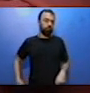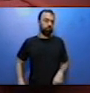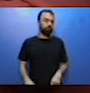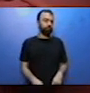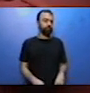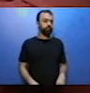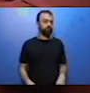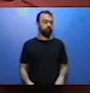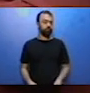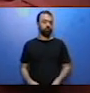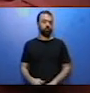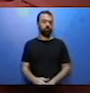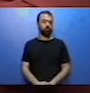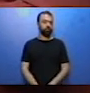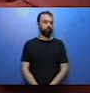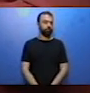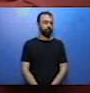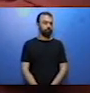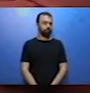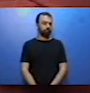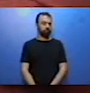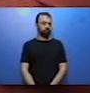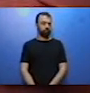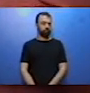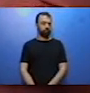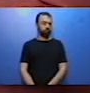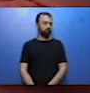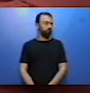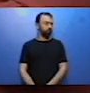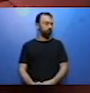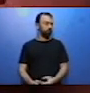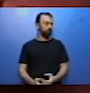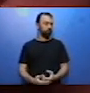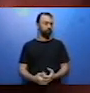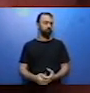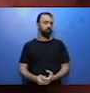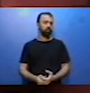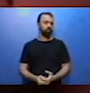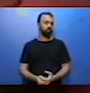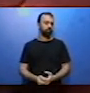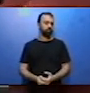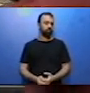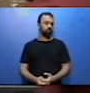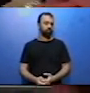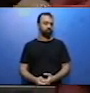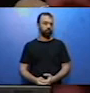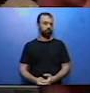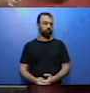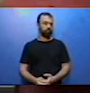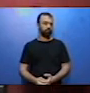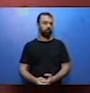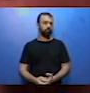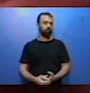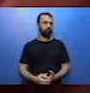quadril no meio da do osso da coxa da perna chegando até o chão